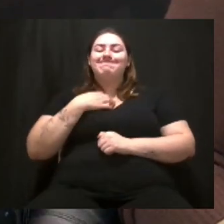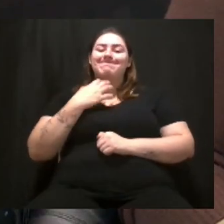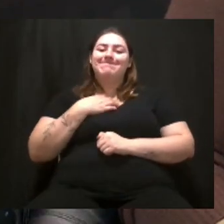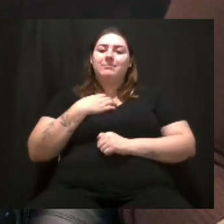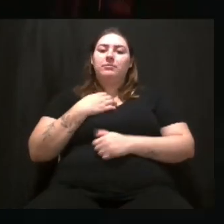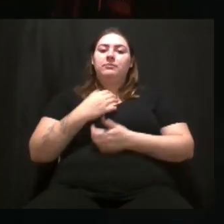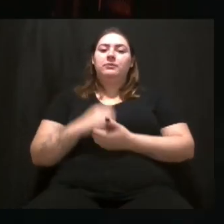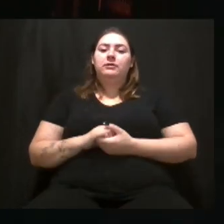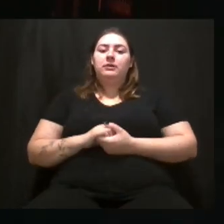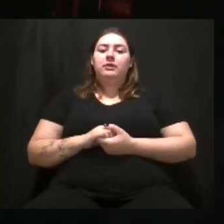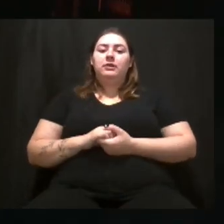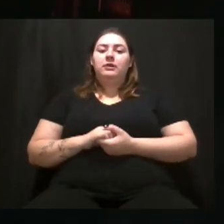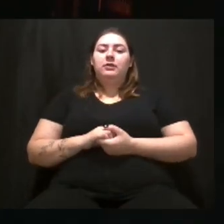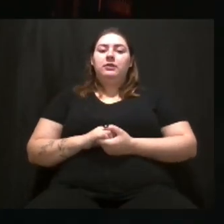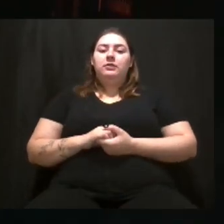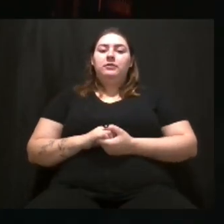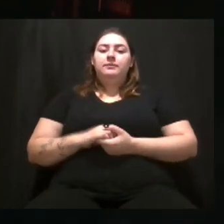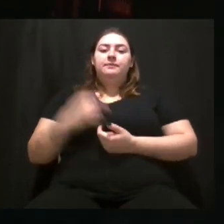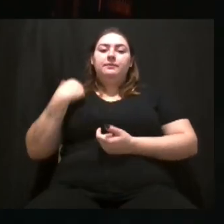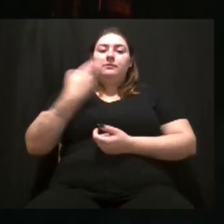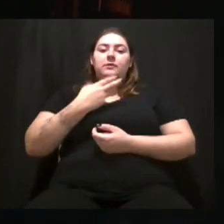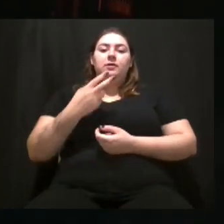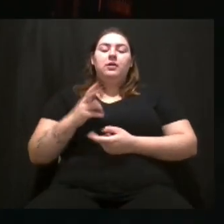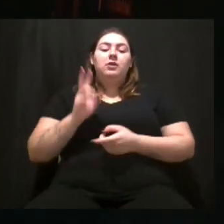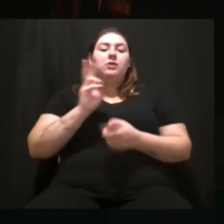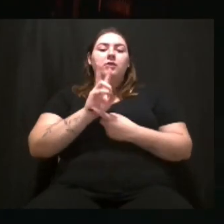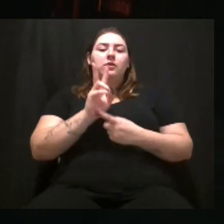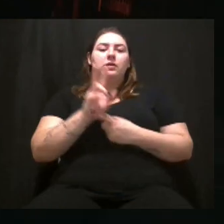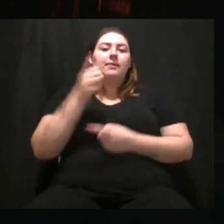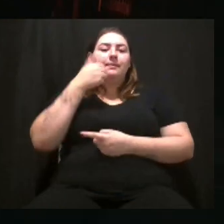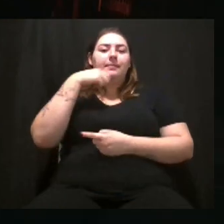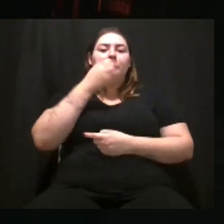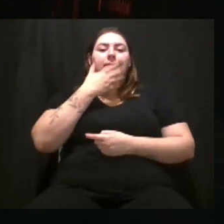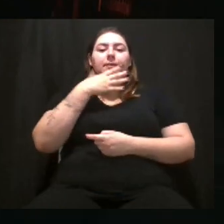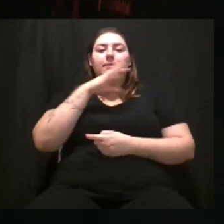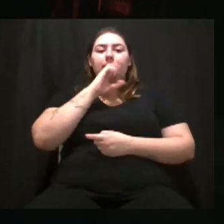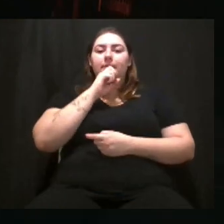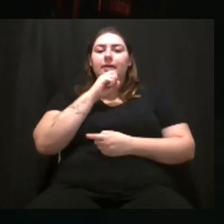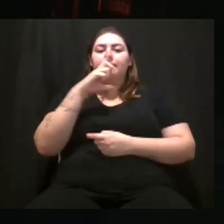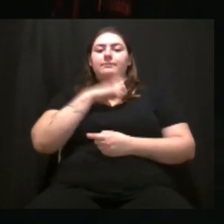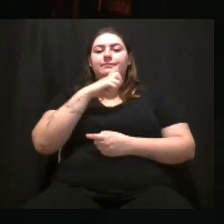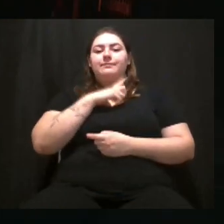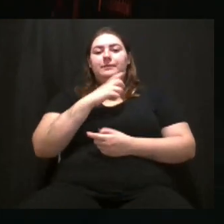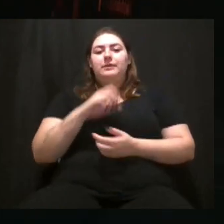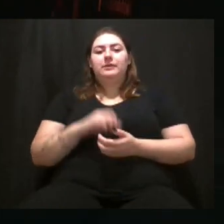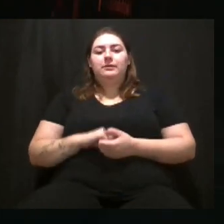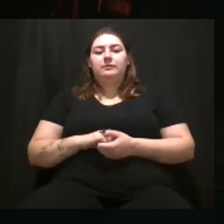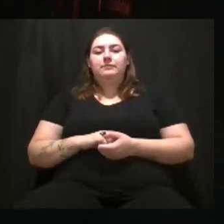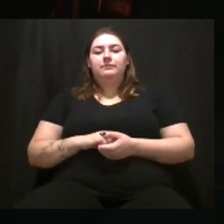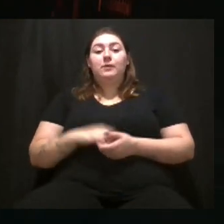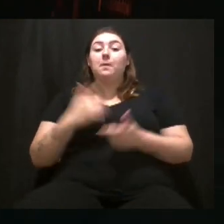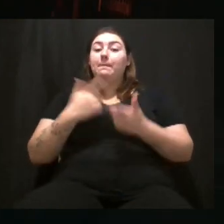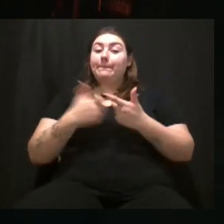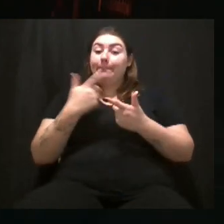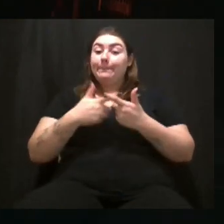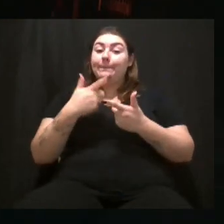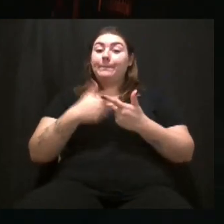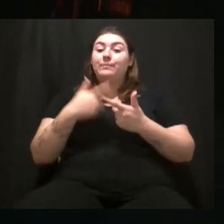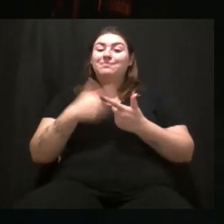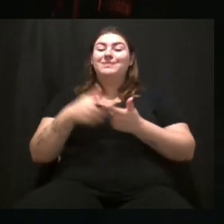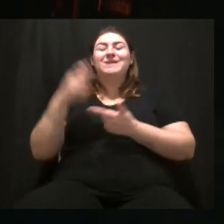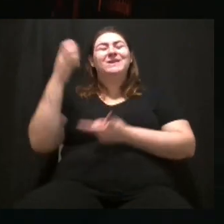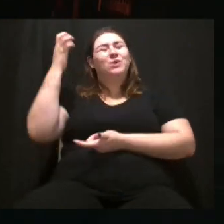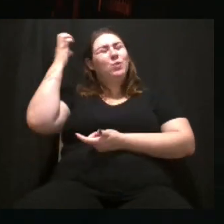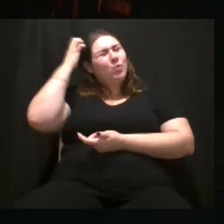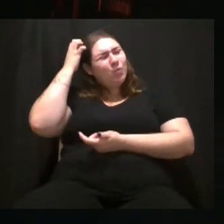né? Nós cuidadores, sim, pais e mães, a gente tem aí um grande problema, que é a culpa por, de repente,